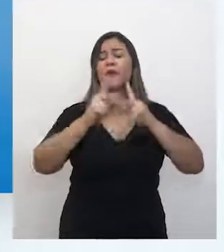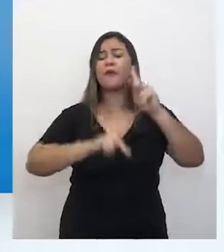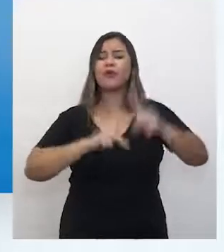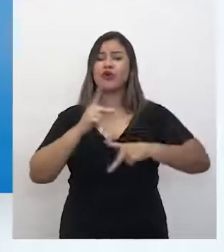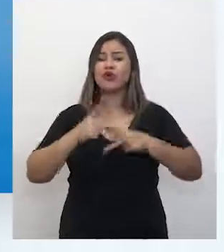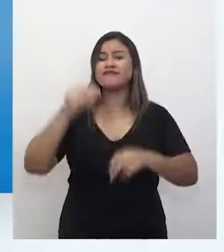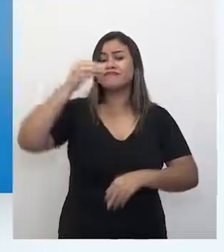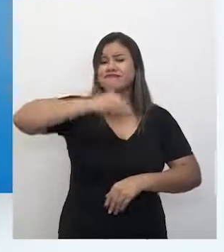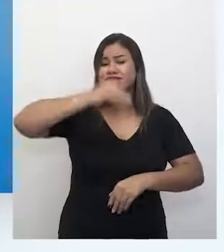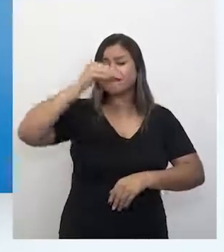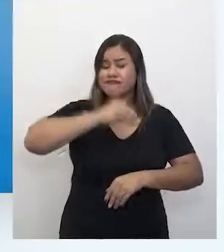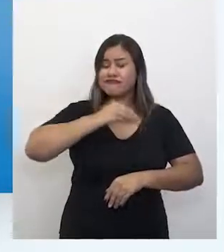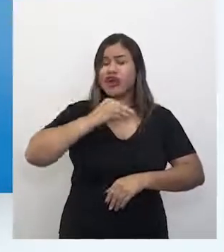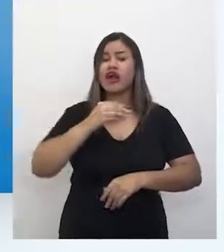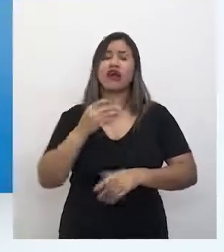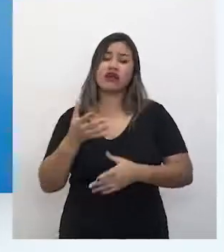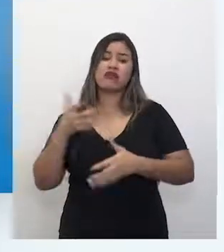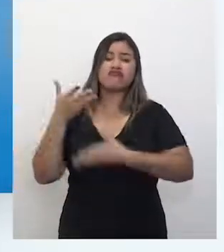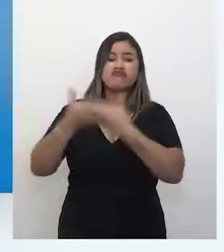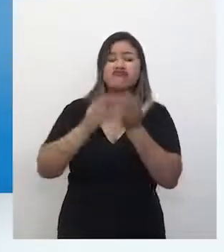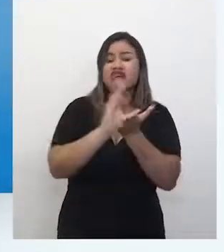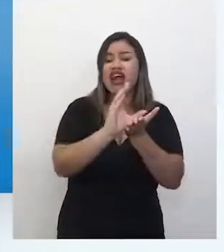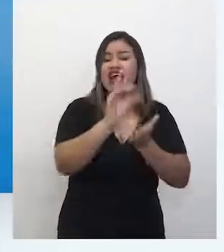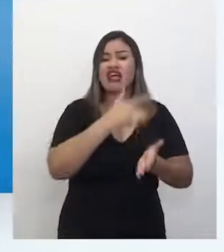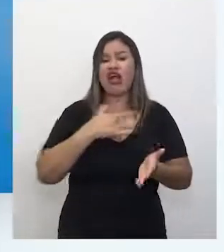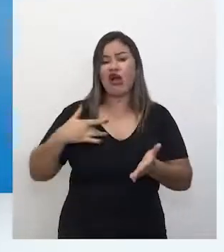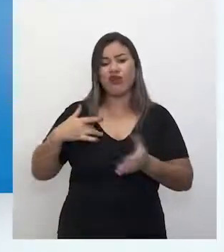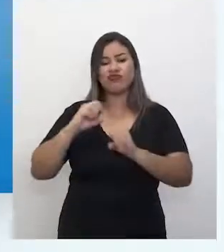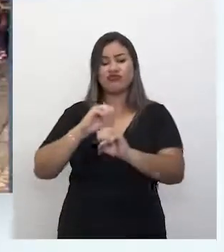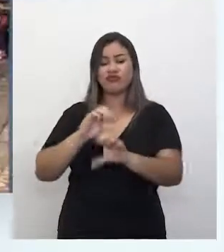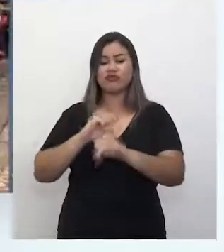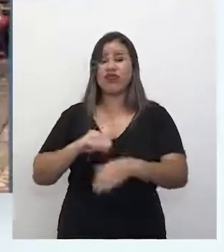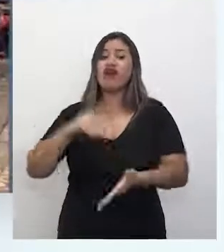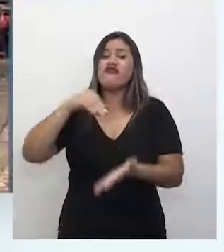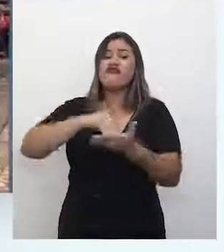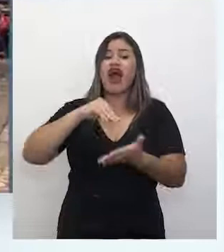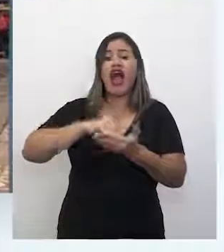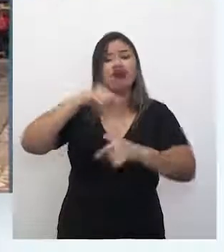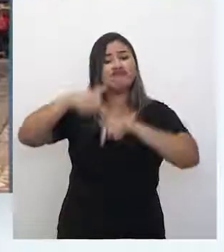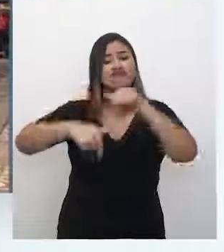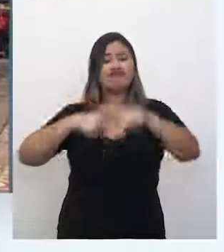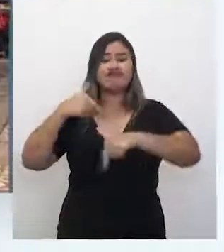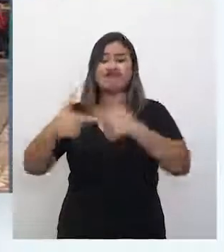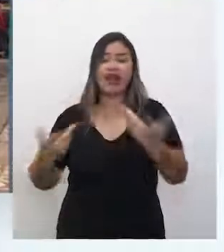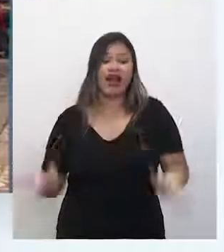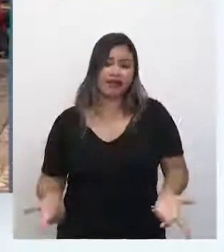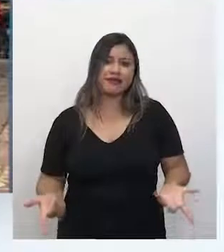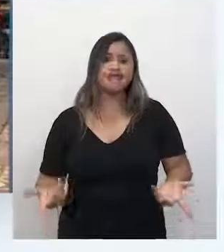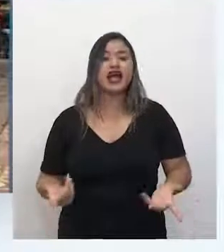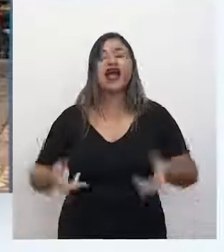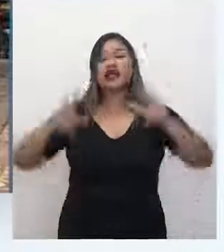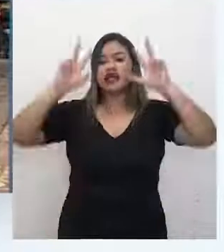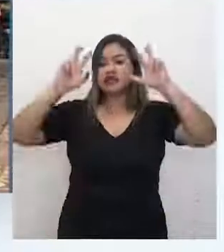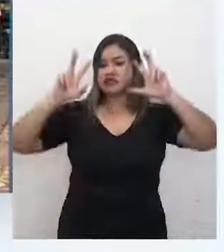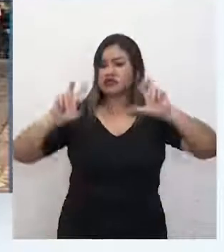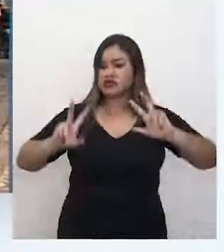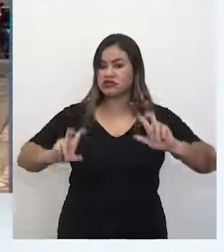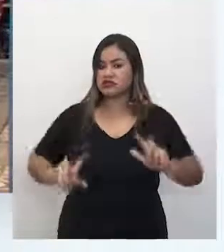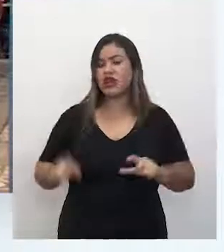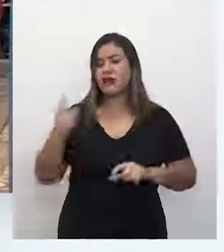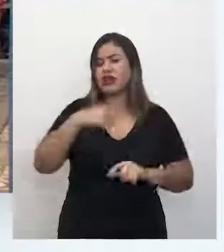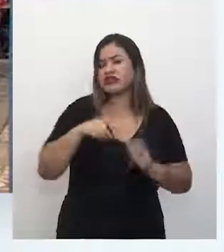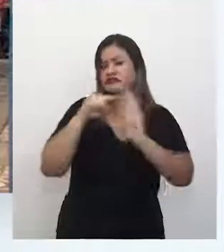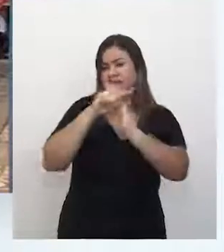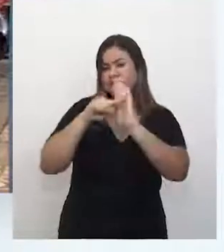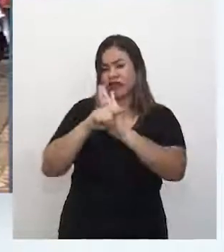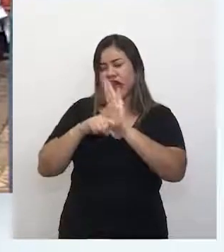em saúde, educação. Falta de oportunidade de trabalho. Dentro desse tema, podemos analisar, por exemplo, a desigualdade